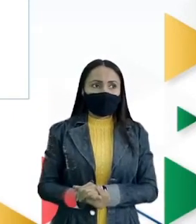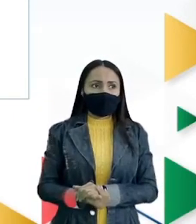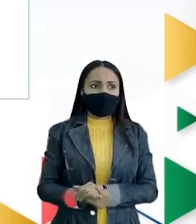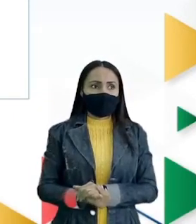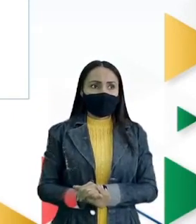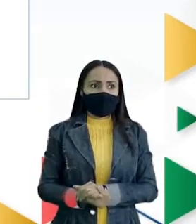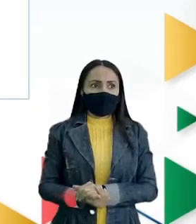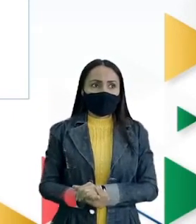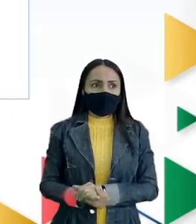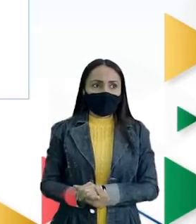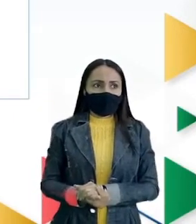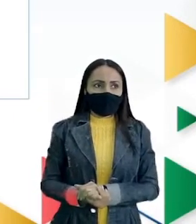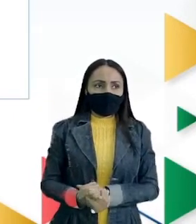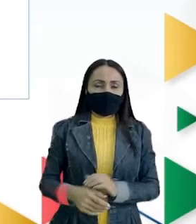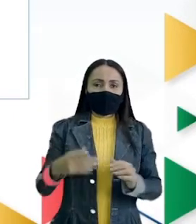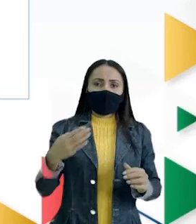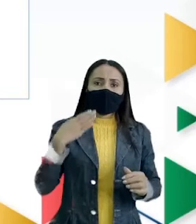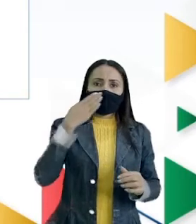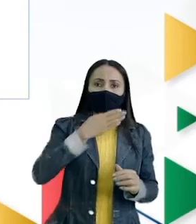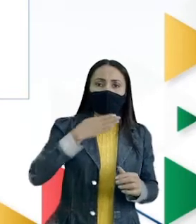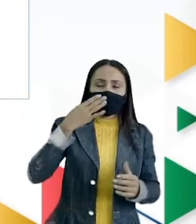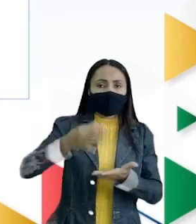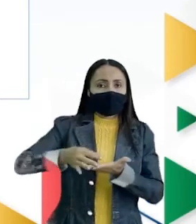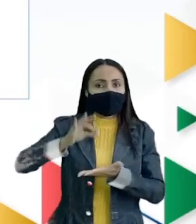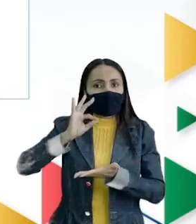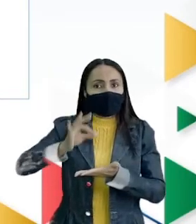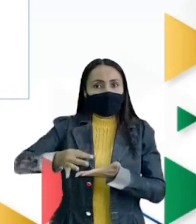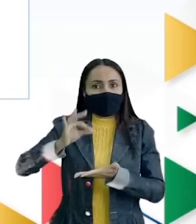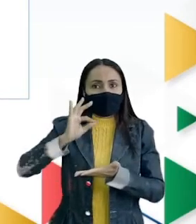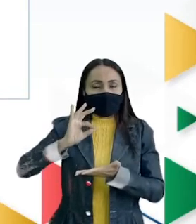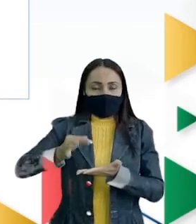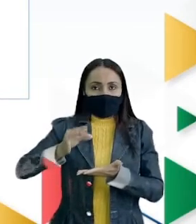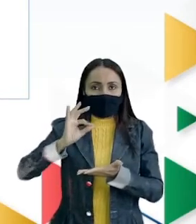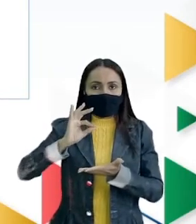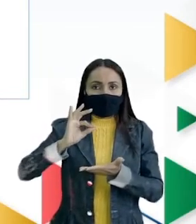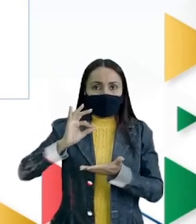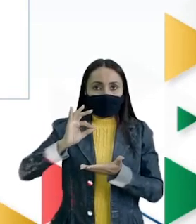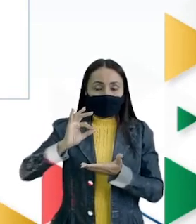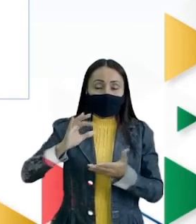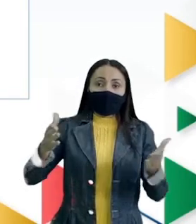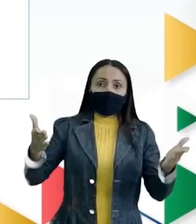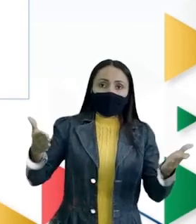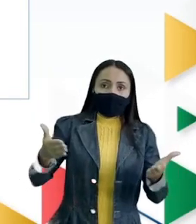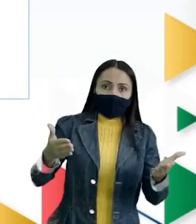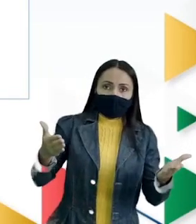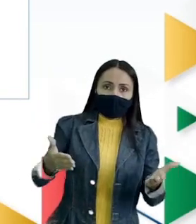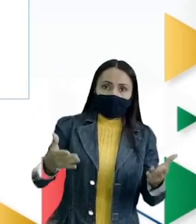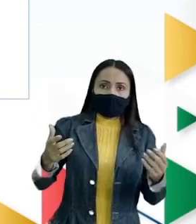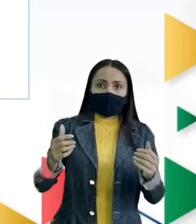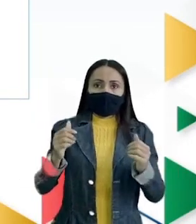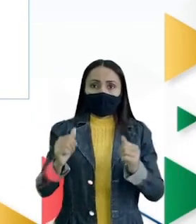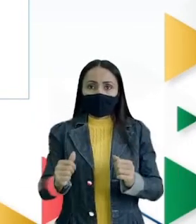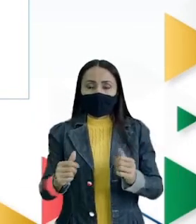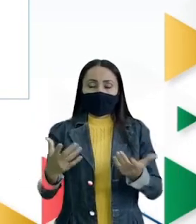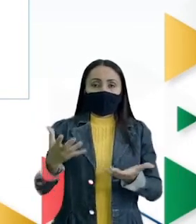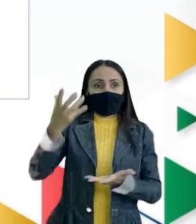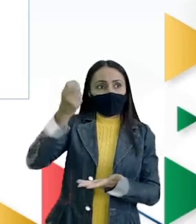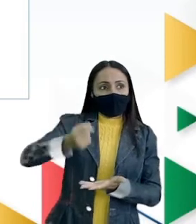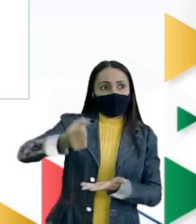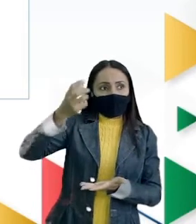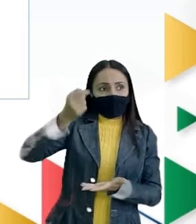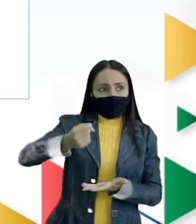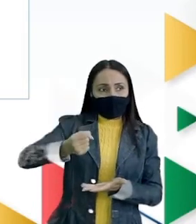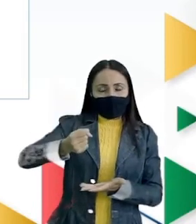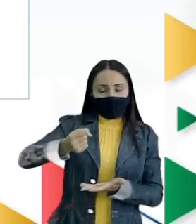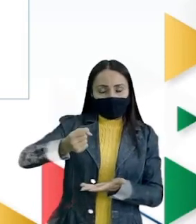o doce, o café, que o nosso era mais puro, mas a gente agora tá, eu mesmo só posso tomar café com leite. Mas